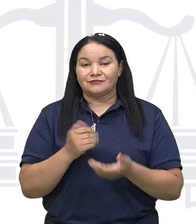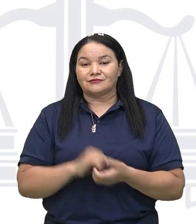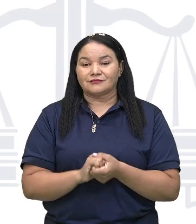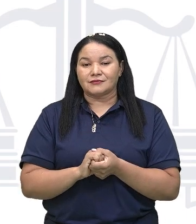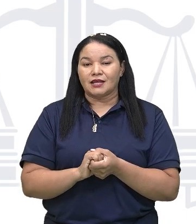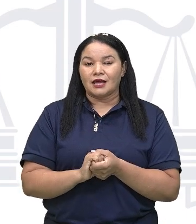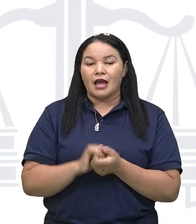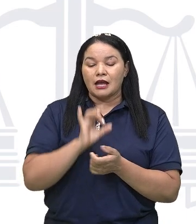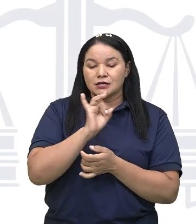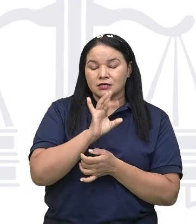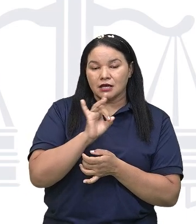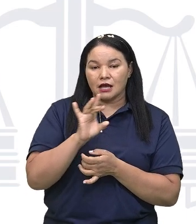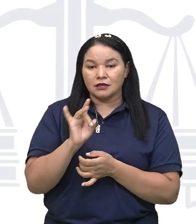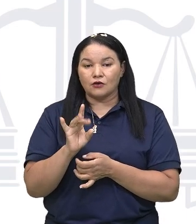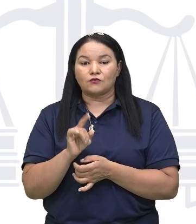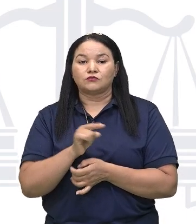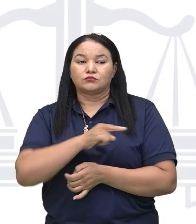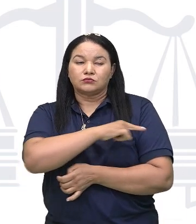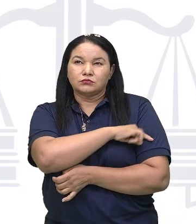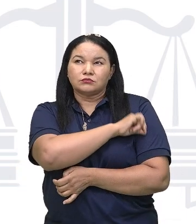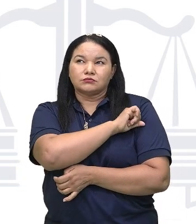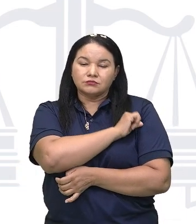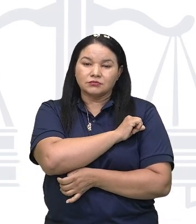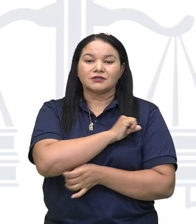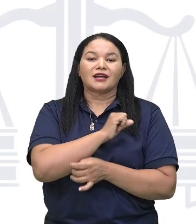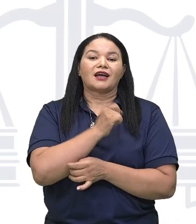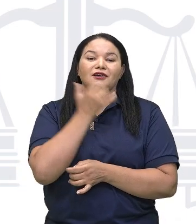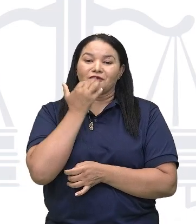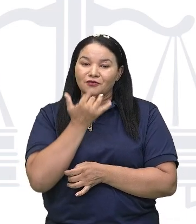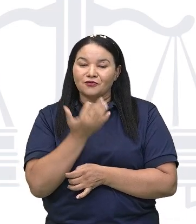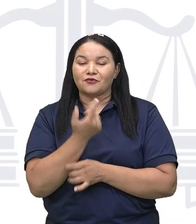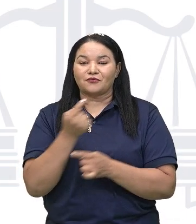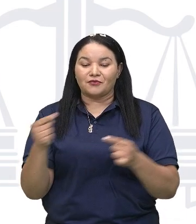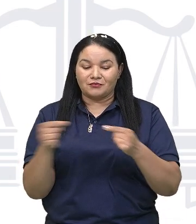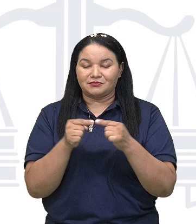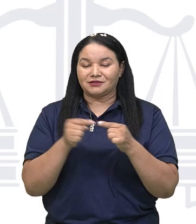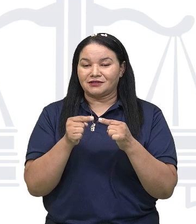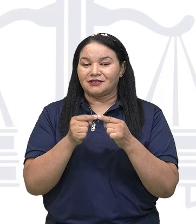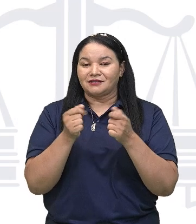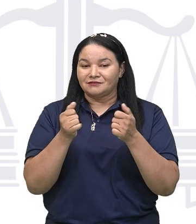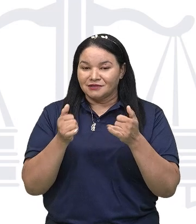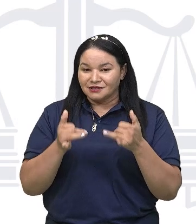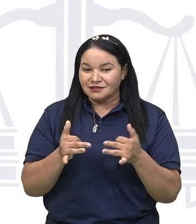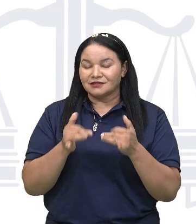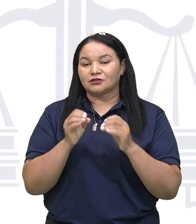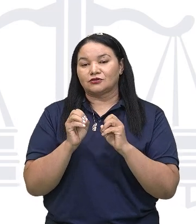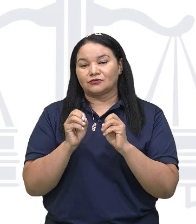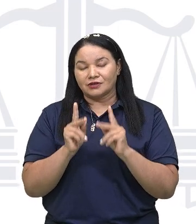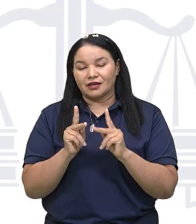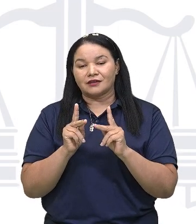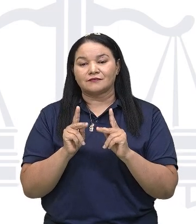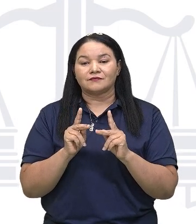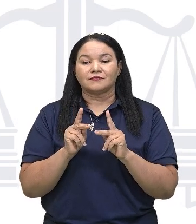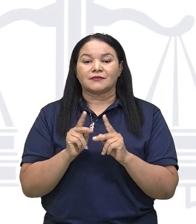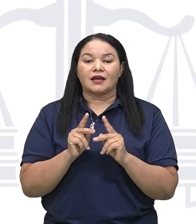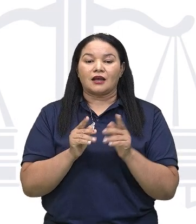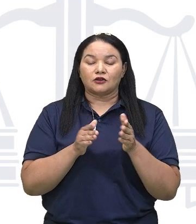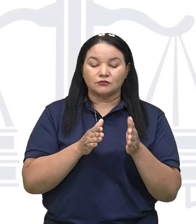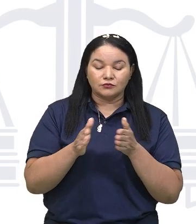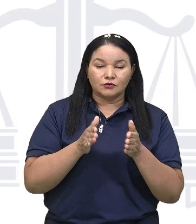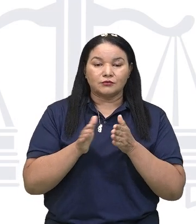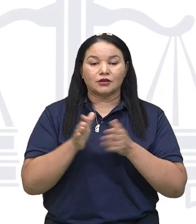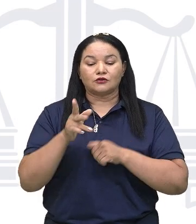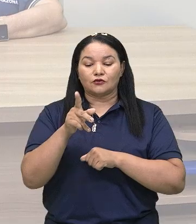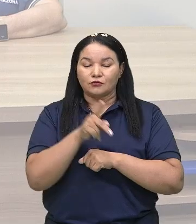Cada série vai ter o seu calendário, com a sua corzinha específica, dizendo aí cada momento, né, em que cada professor,